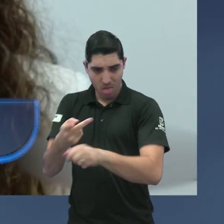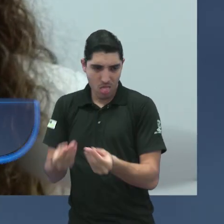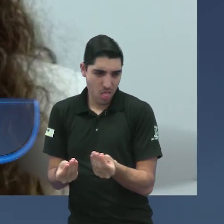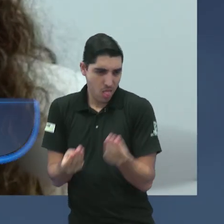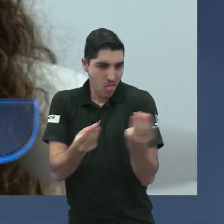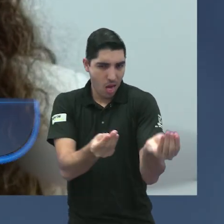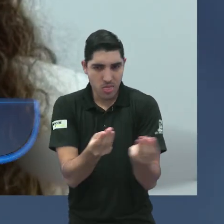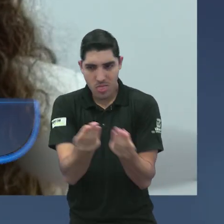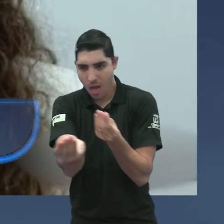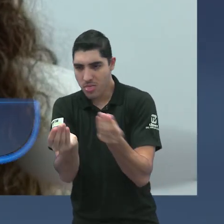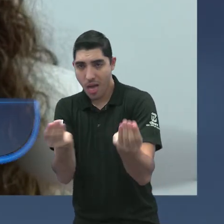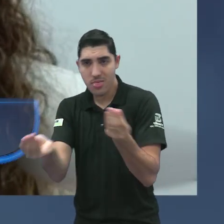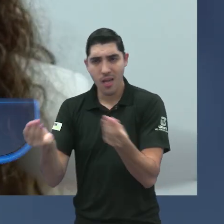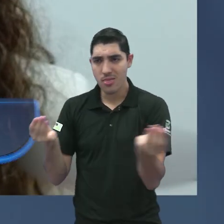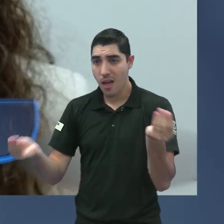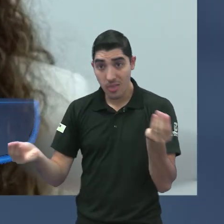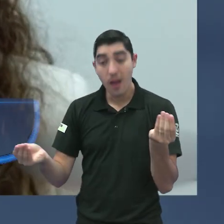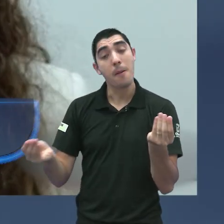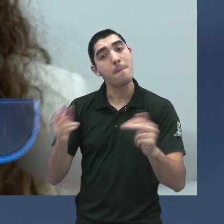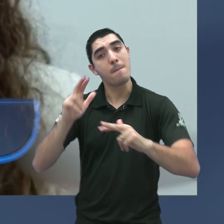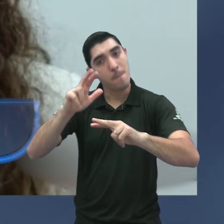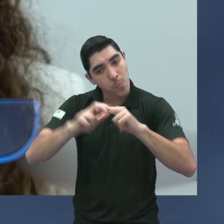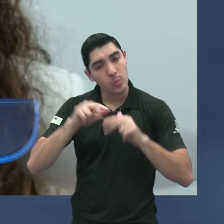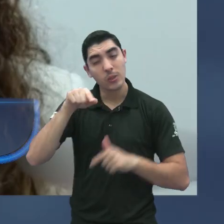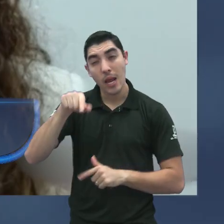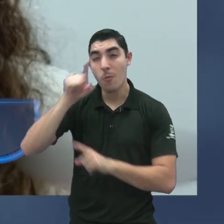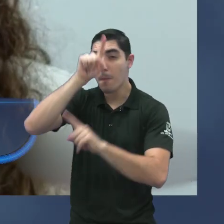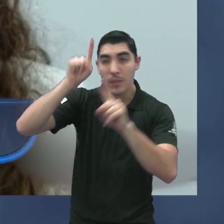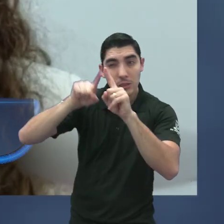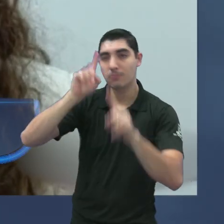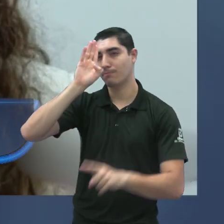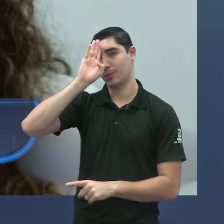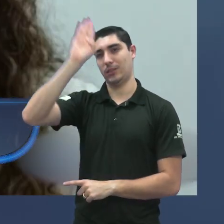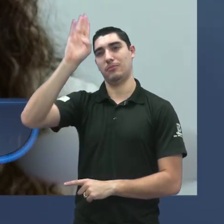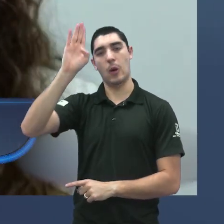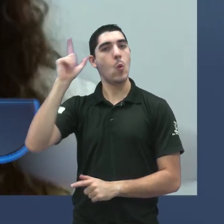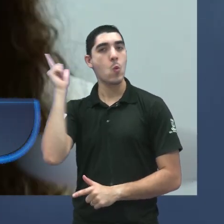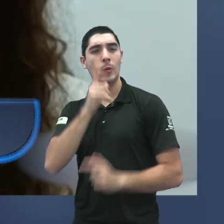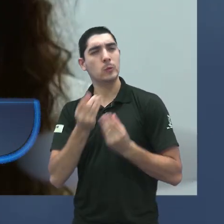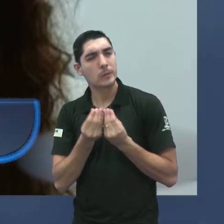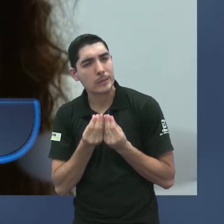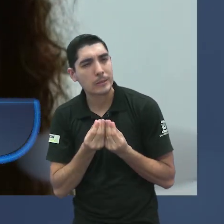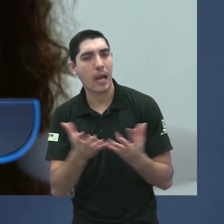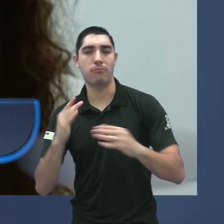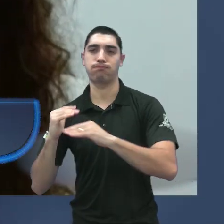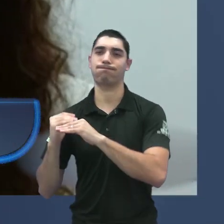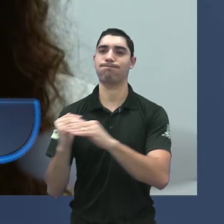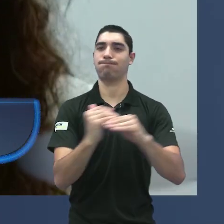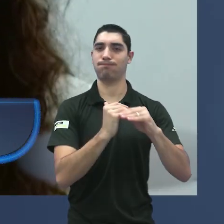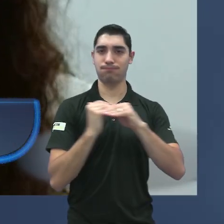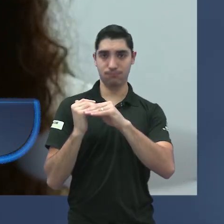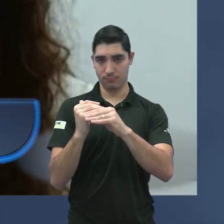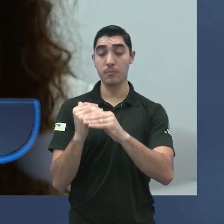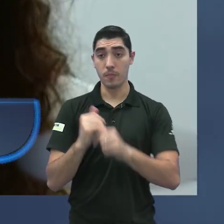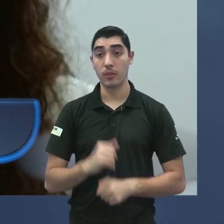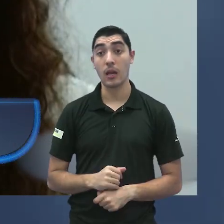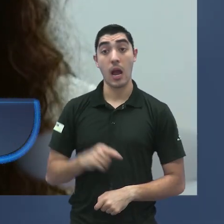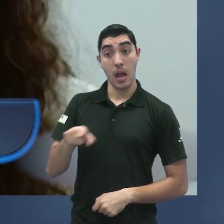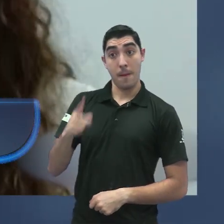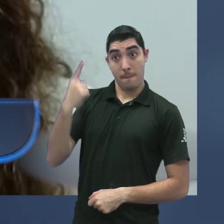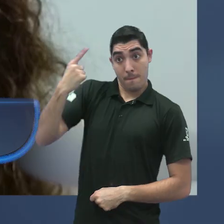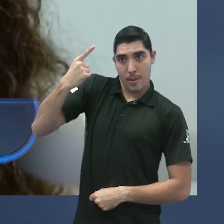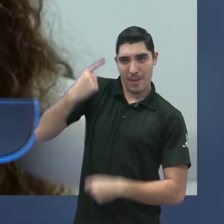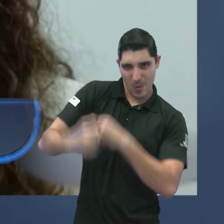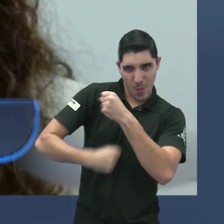essa dimensão atua exatamente nessa base. É isso que a gente espera. Sendo que a primeira edição, surpreendentemente,